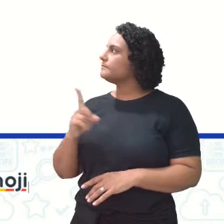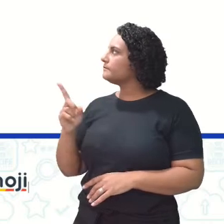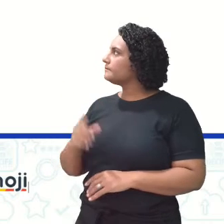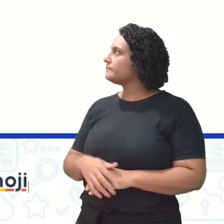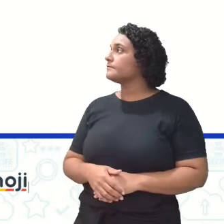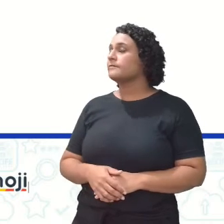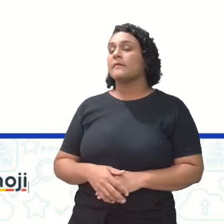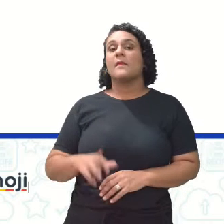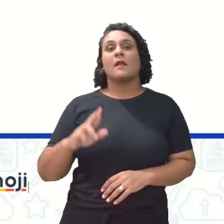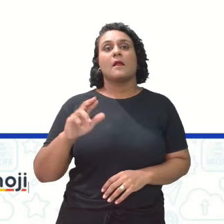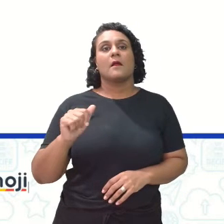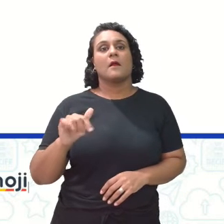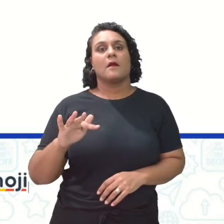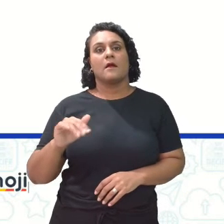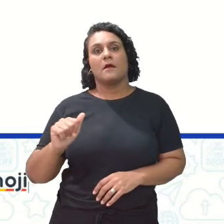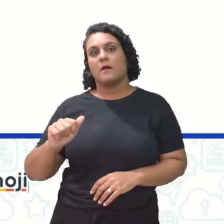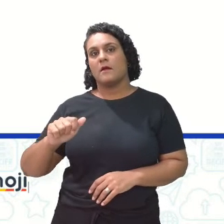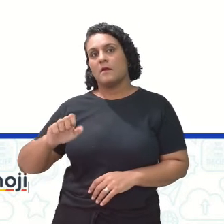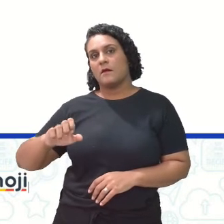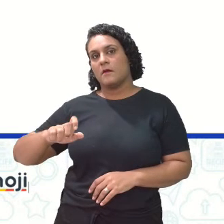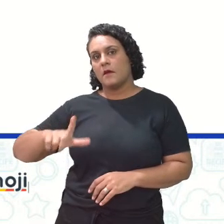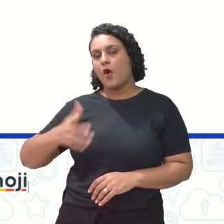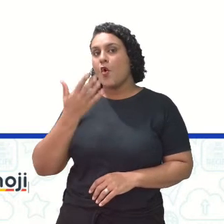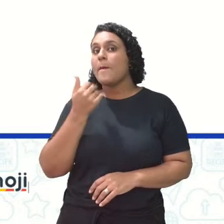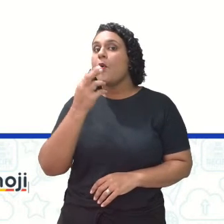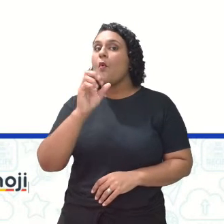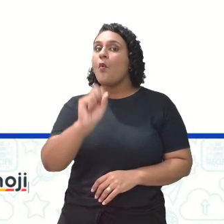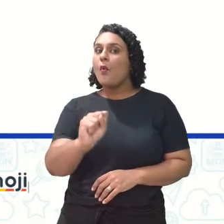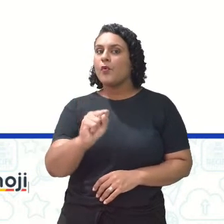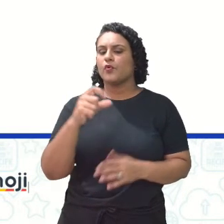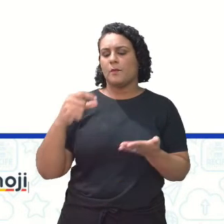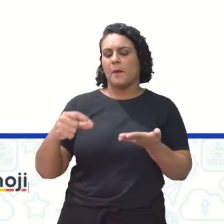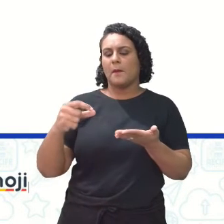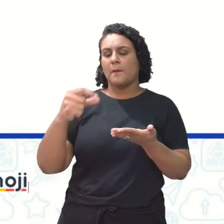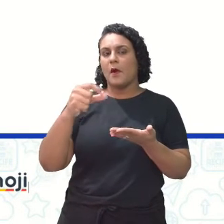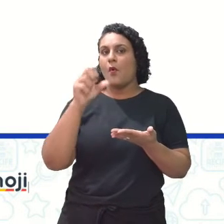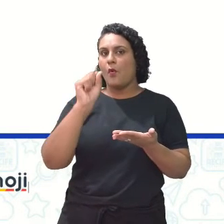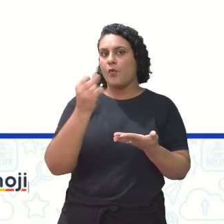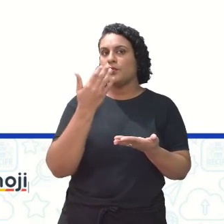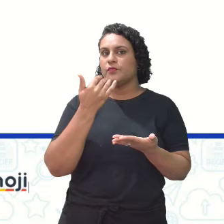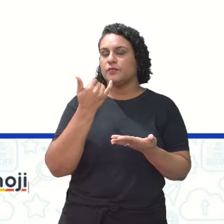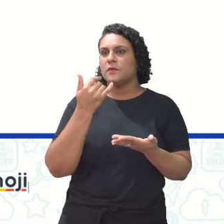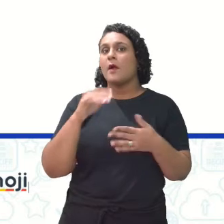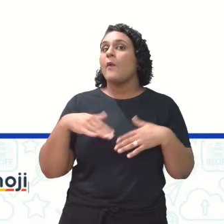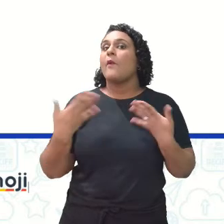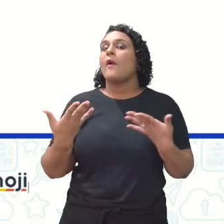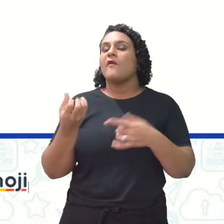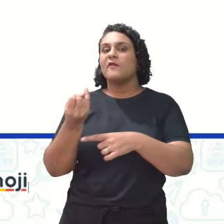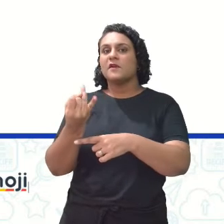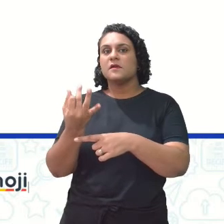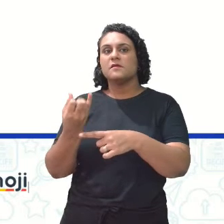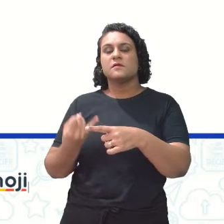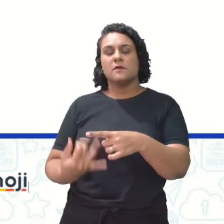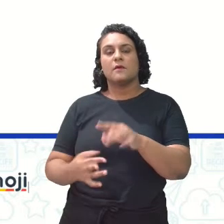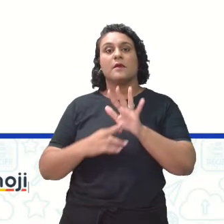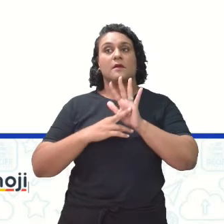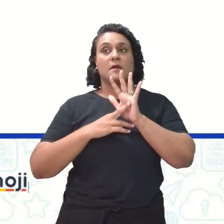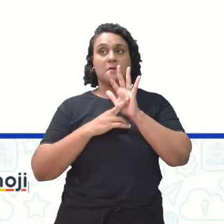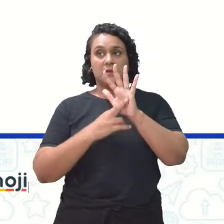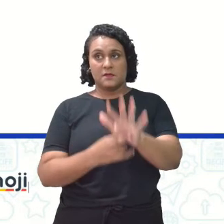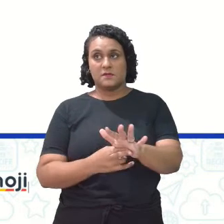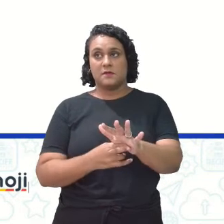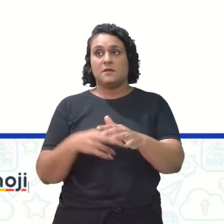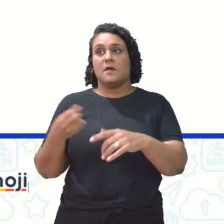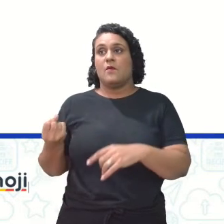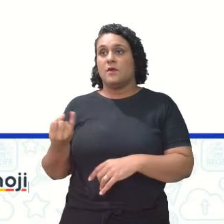8 pedaços. A pergunta é a seguinte: qual fração representa a quantidade de chocolate que Rafael